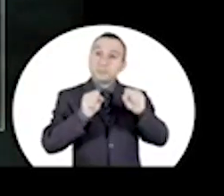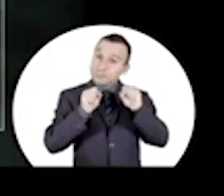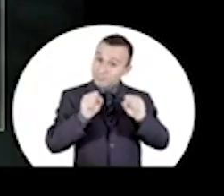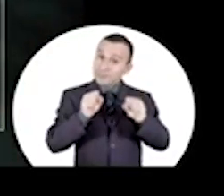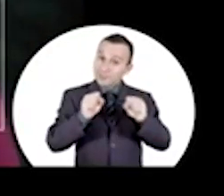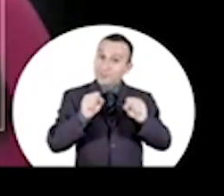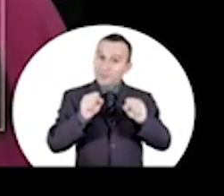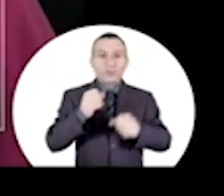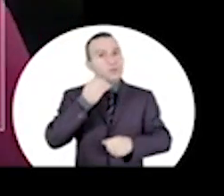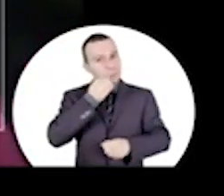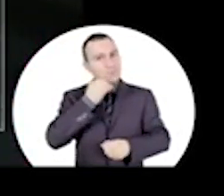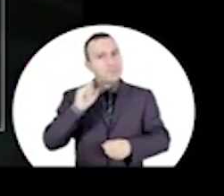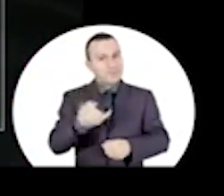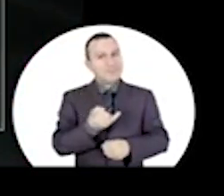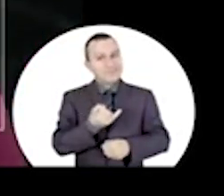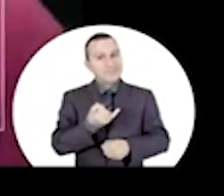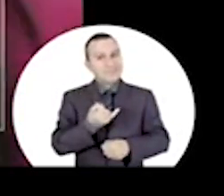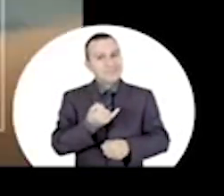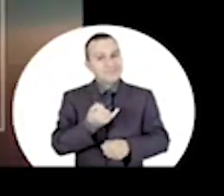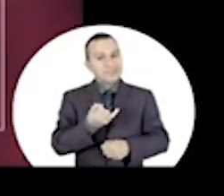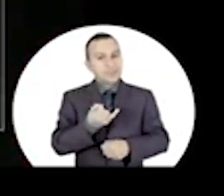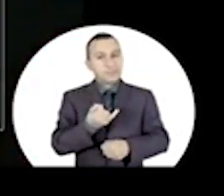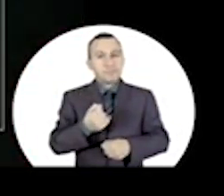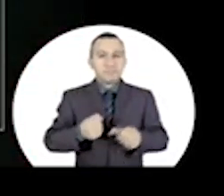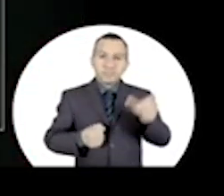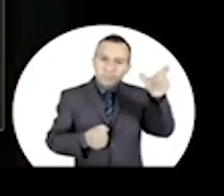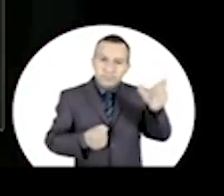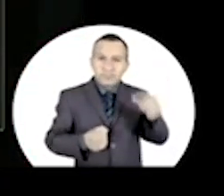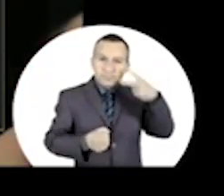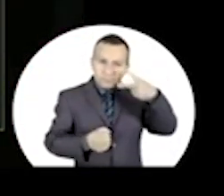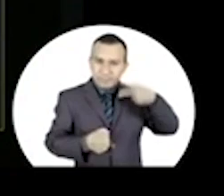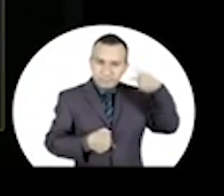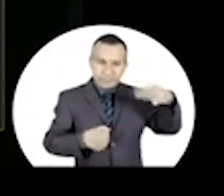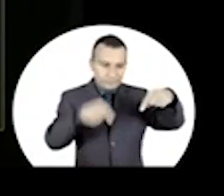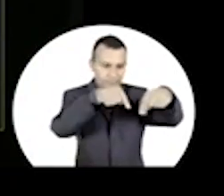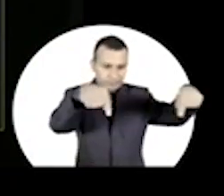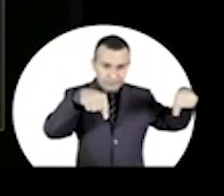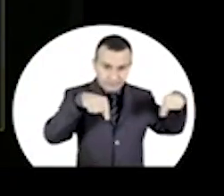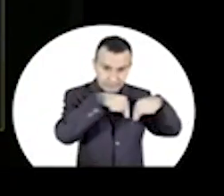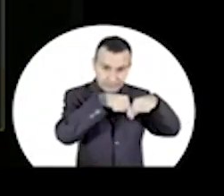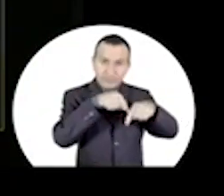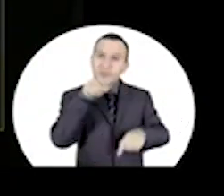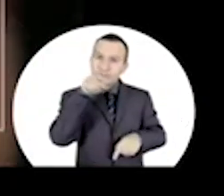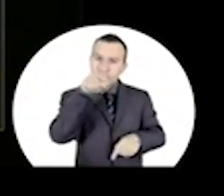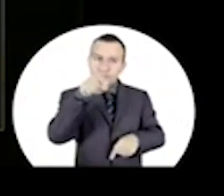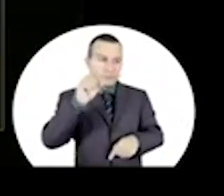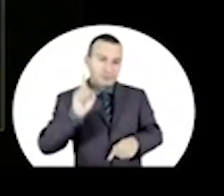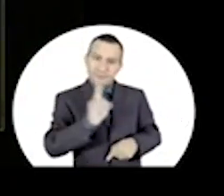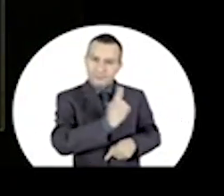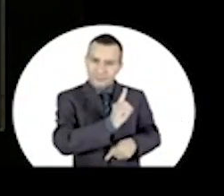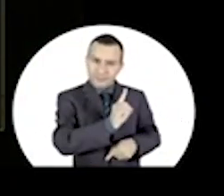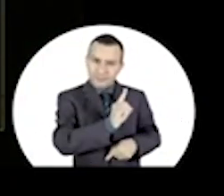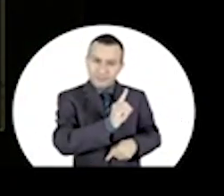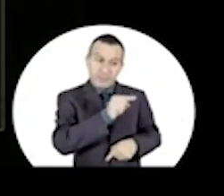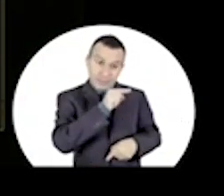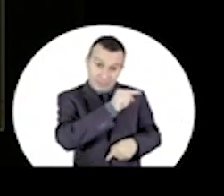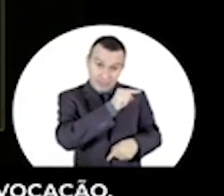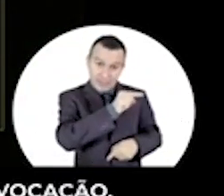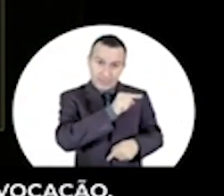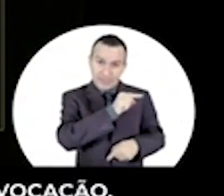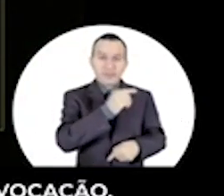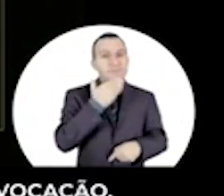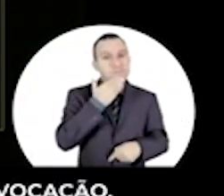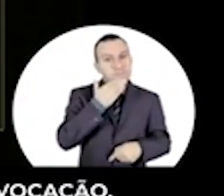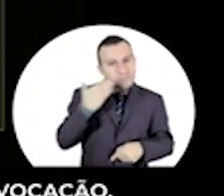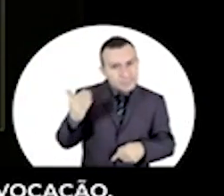Você pode fazer essa solicitação para o seu vereador. É só ir até o gabinete do seu representante que vai fazer esse requerimento.